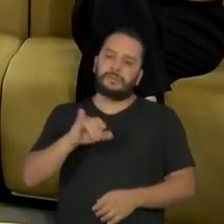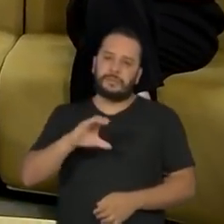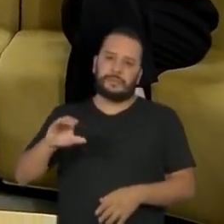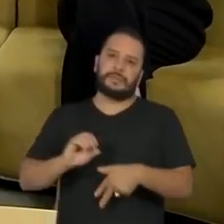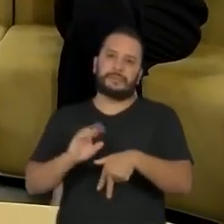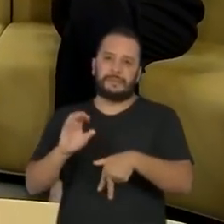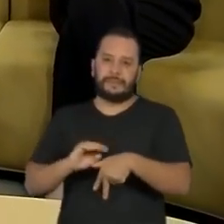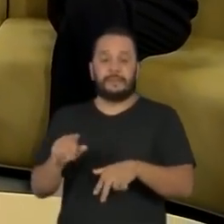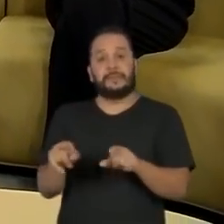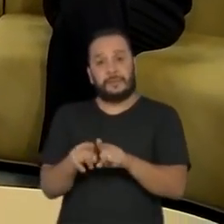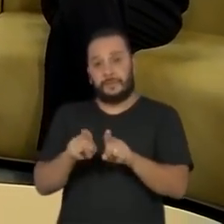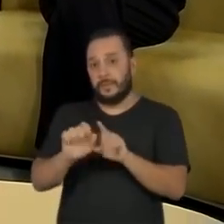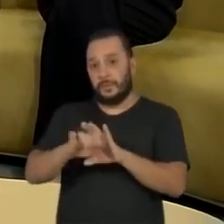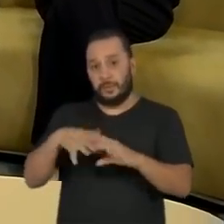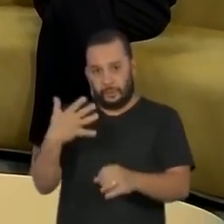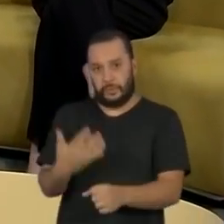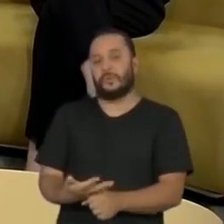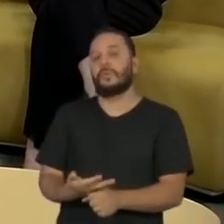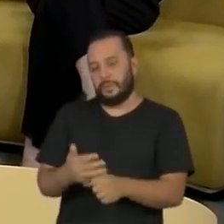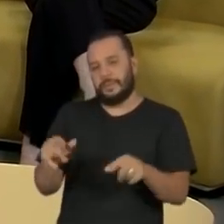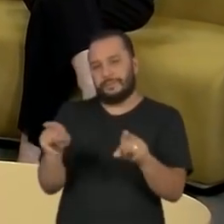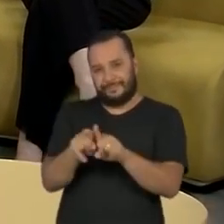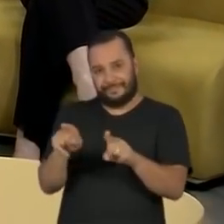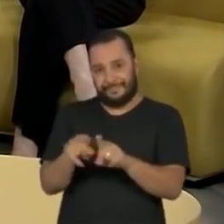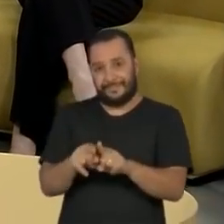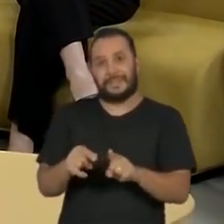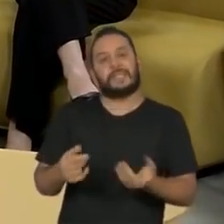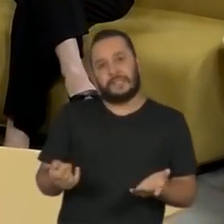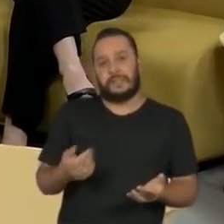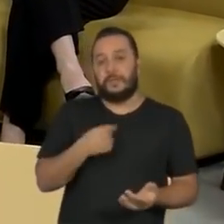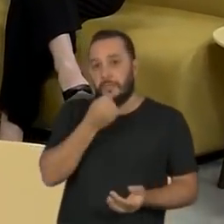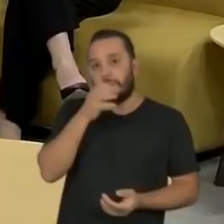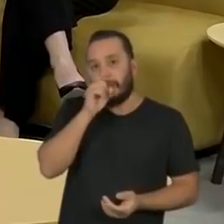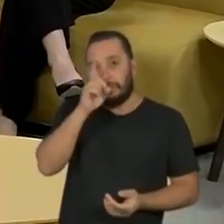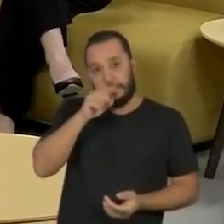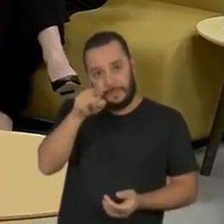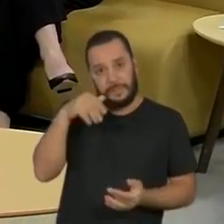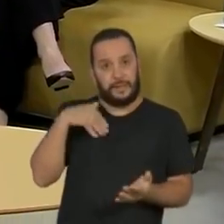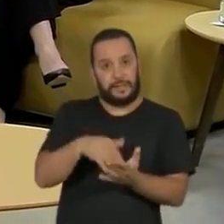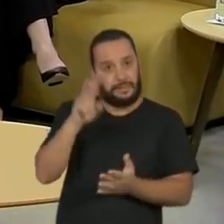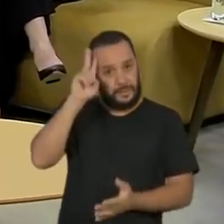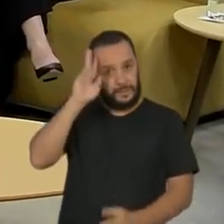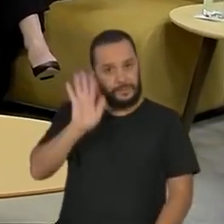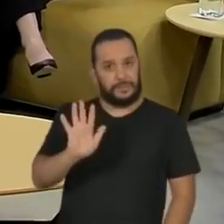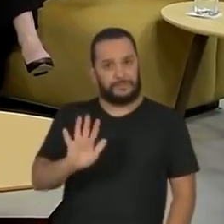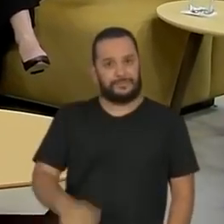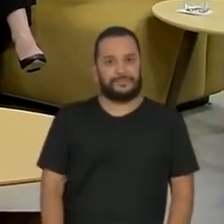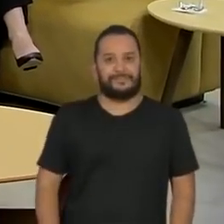pelo canal Jornalismo TV Cultura. Um ótimo final de semana para você e até segunda.